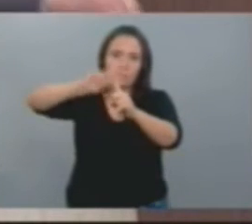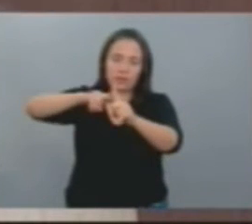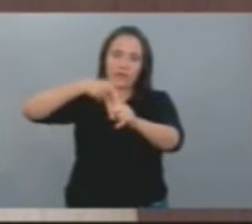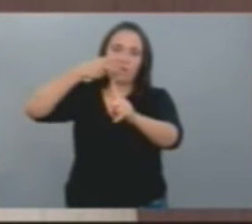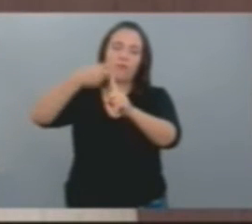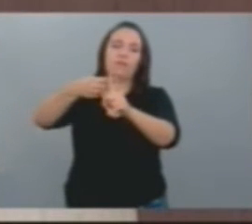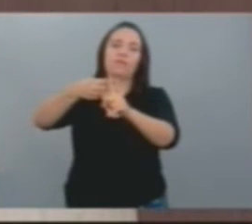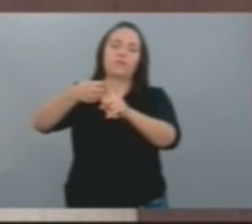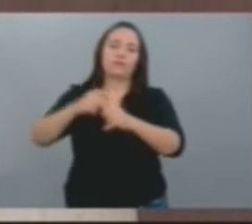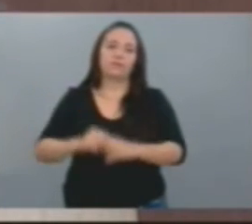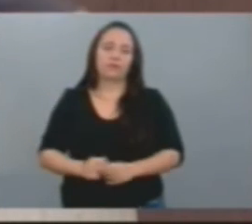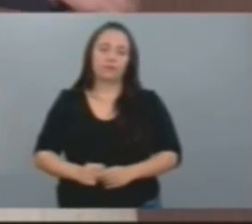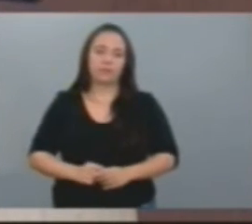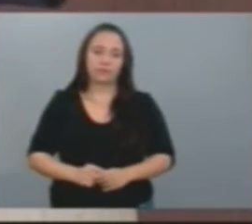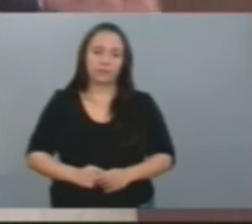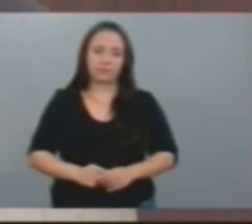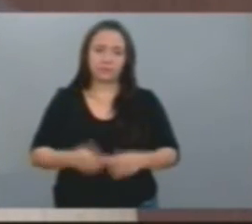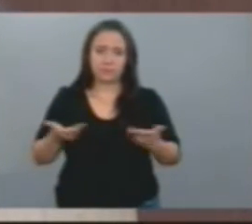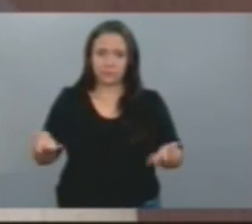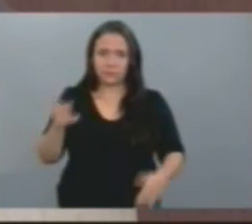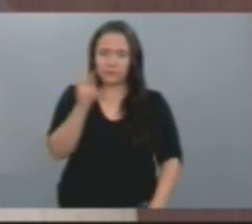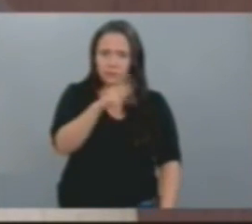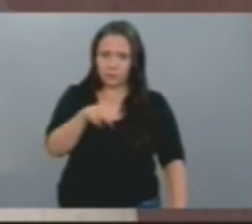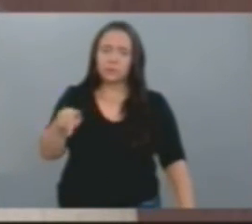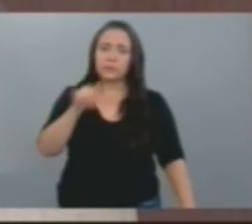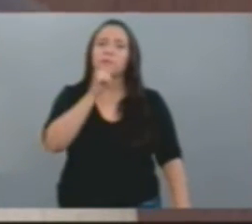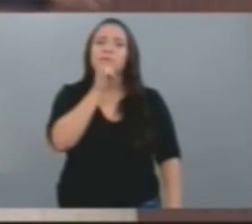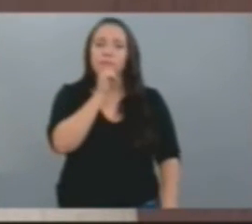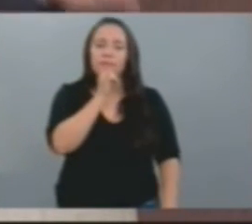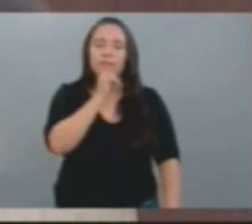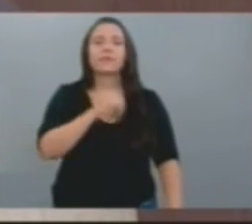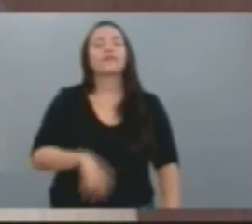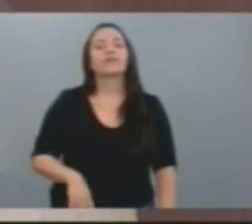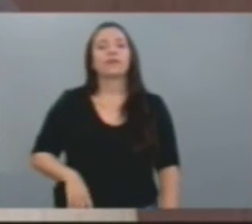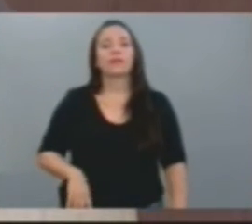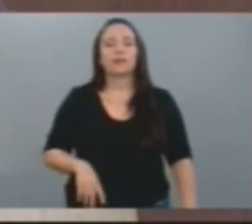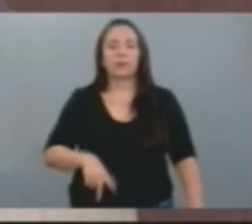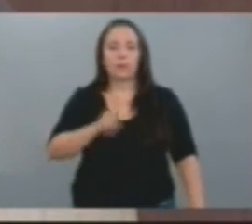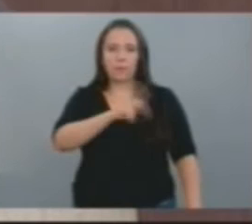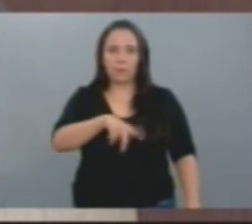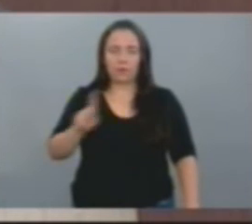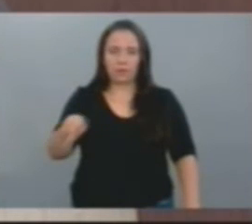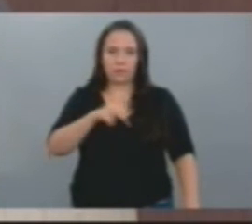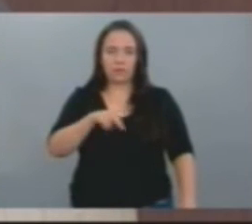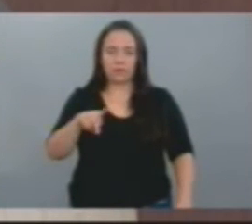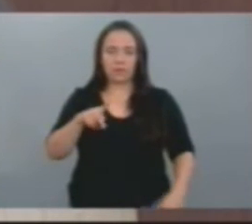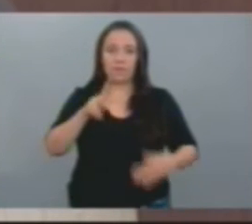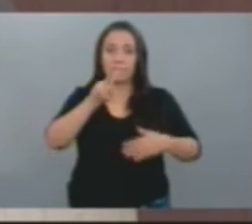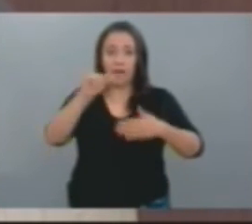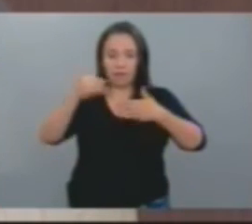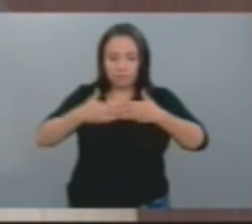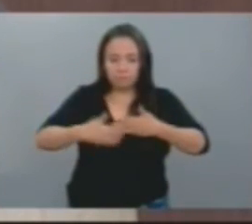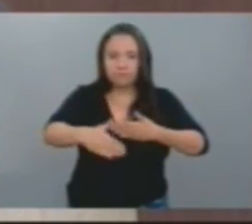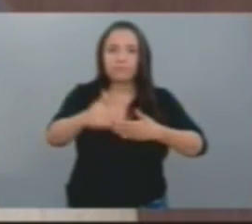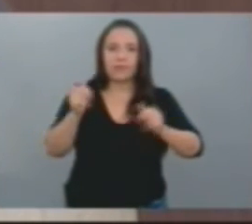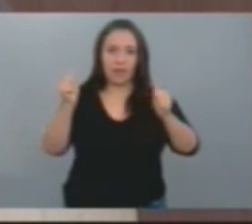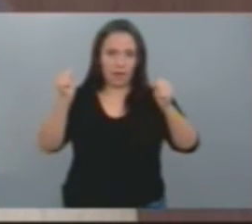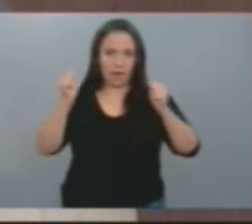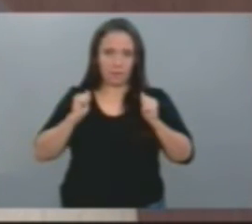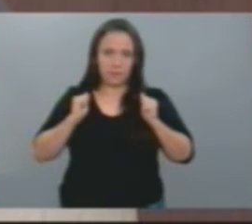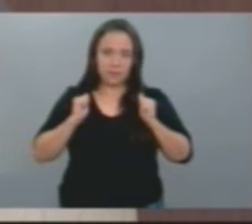do tempo do afastamento. Portanto, um professor que, por exemplo, está em vias de aposentadoria, que poderia, obviamente,